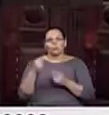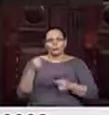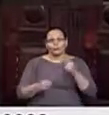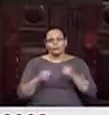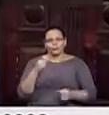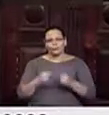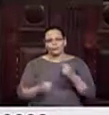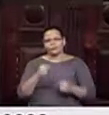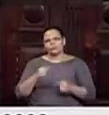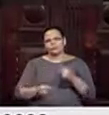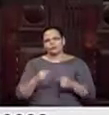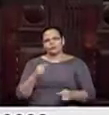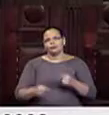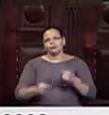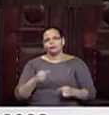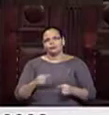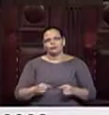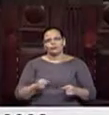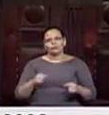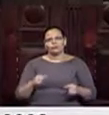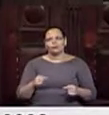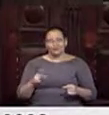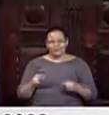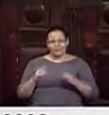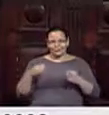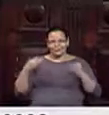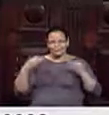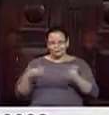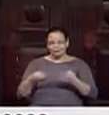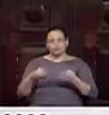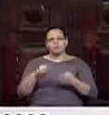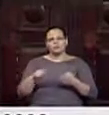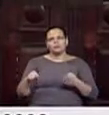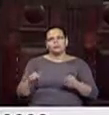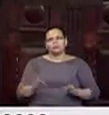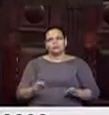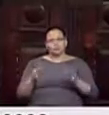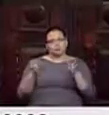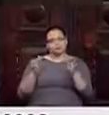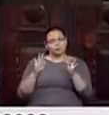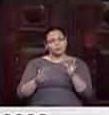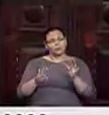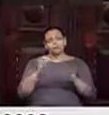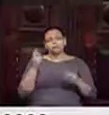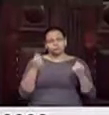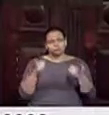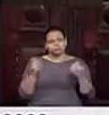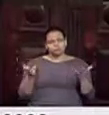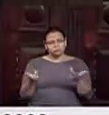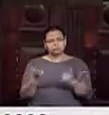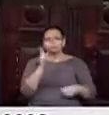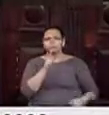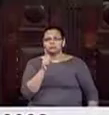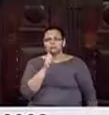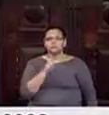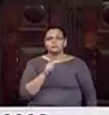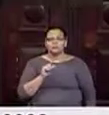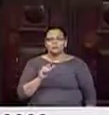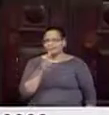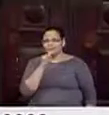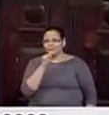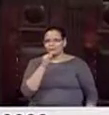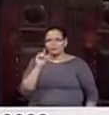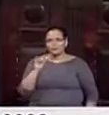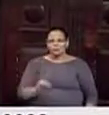política usada pelas comunidades terapêuticas. Mas ela é eficaz. E ela não usa a política de redução de